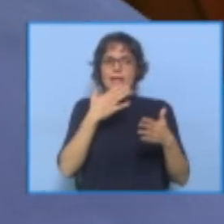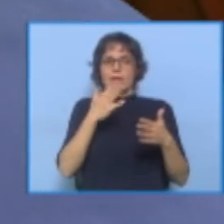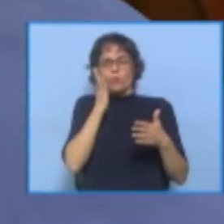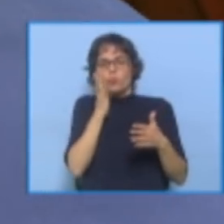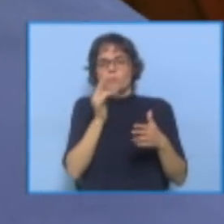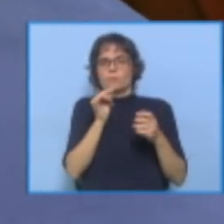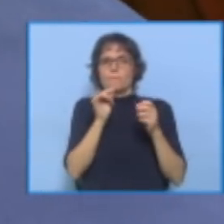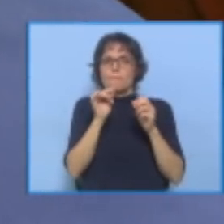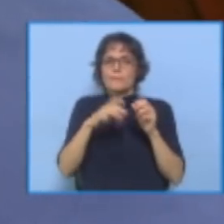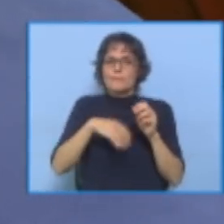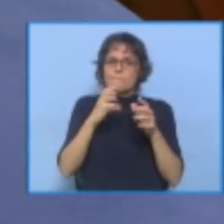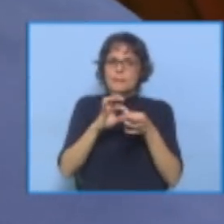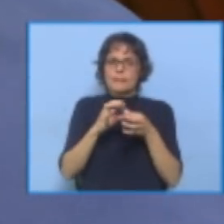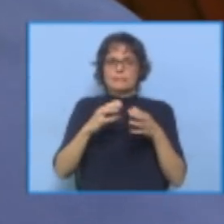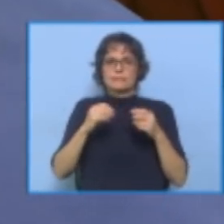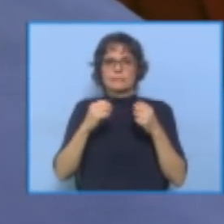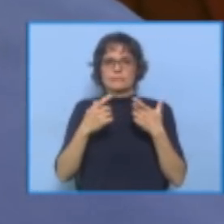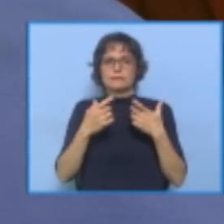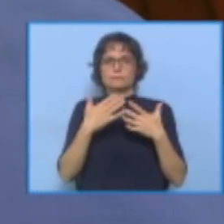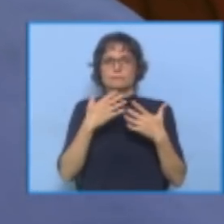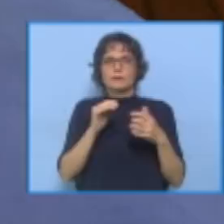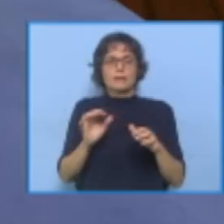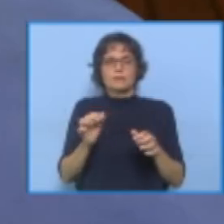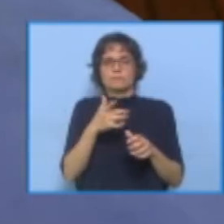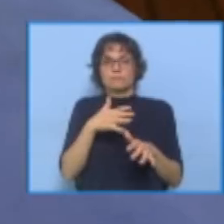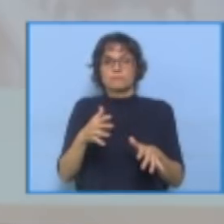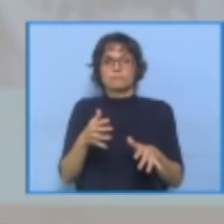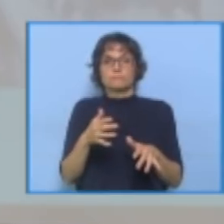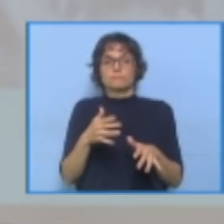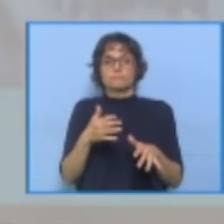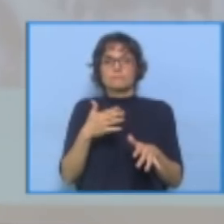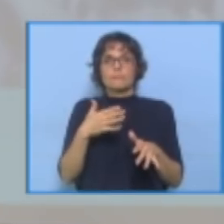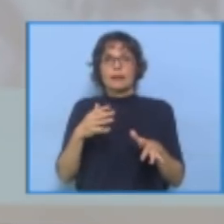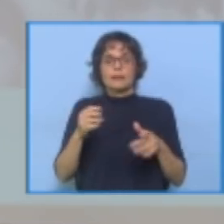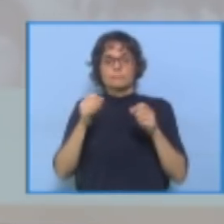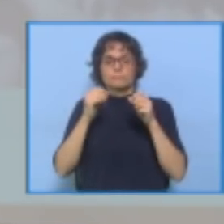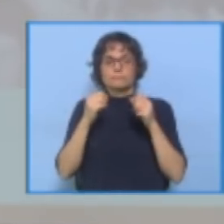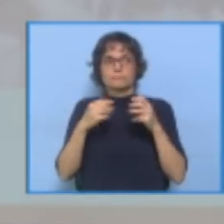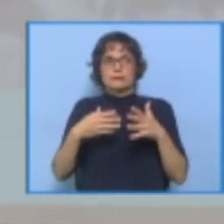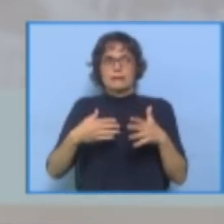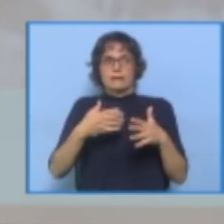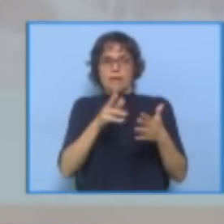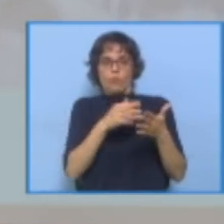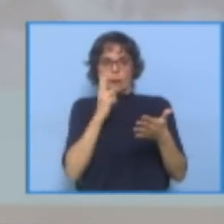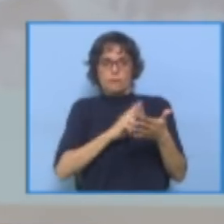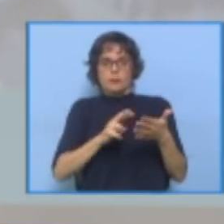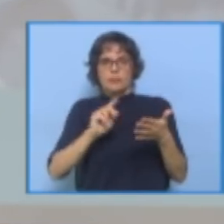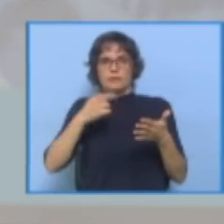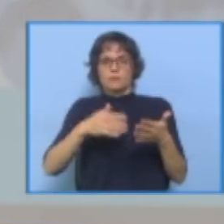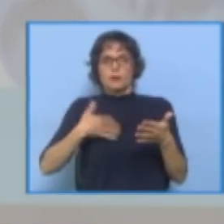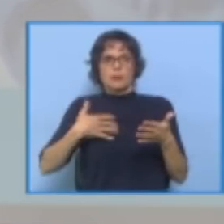deixa aburguesar, ficar moles, adormecidos, espevita-nos, mas por uma razão